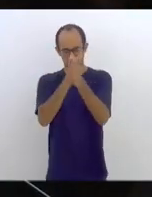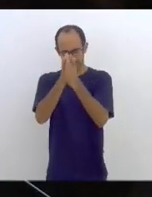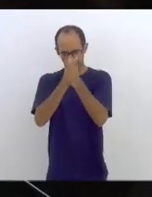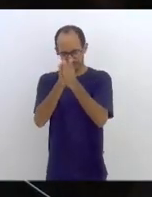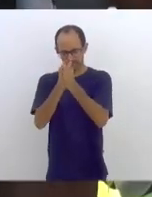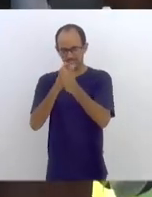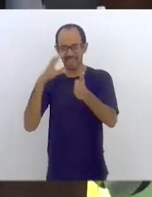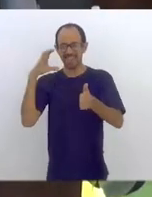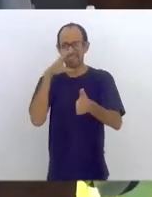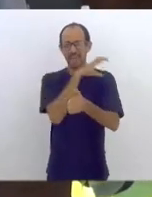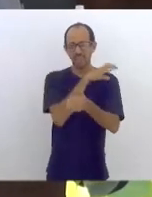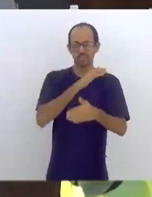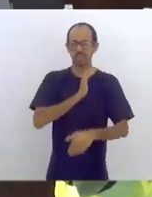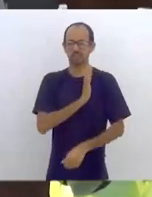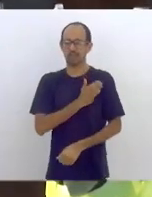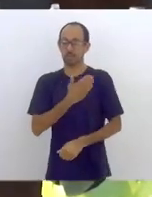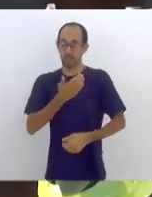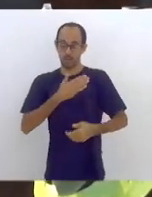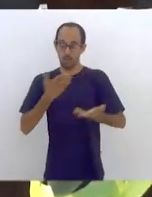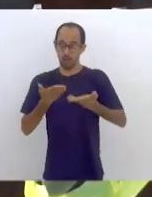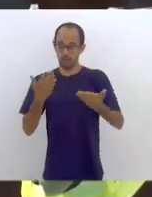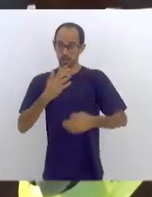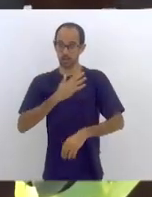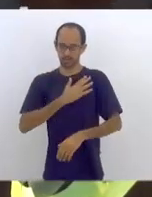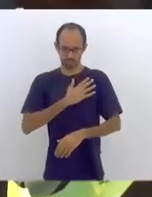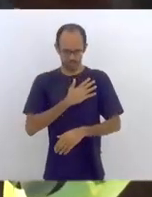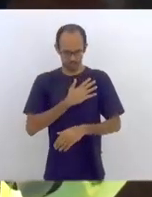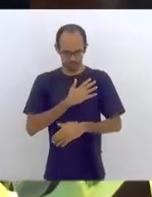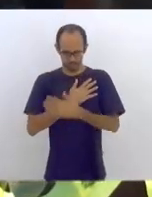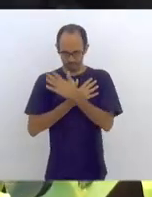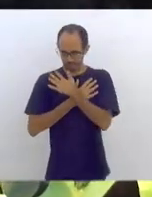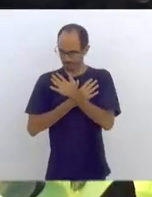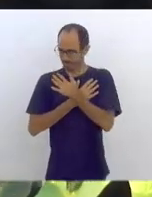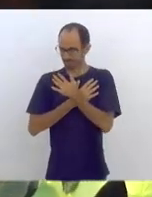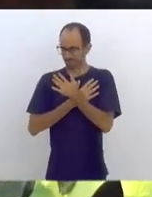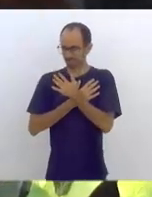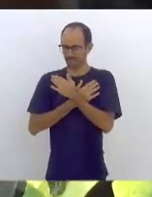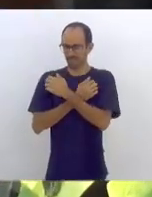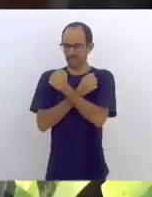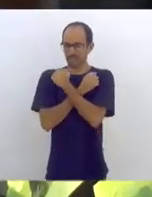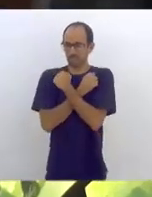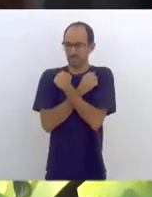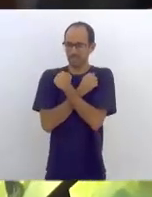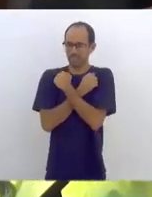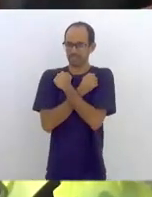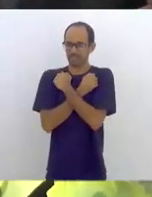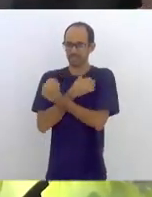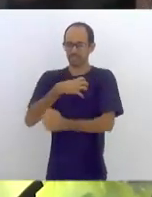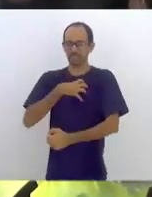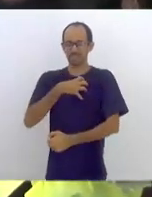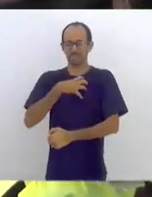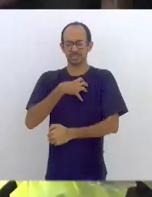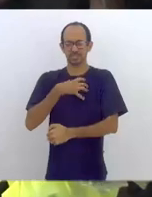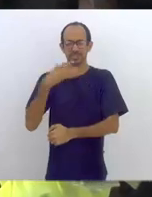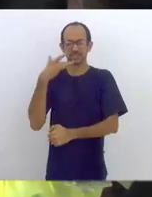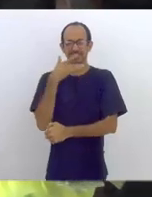ó, coloca no coração, se abraça e fala, ai, que delícia de pessoa que eu